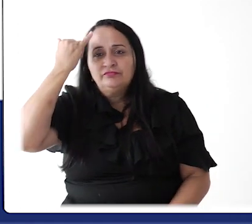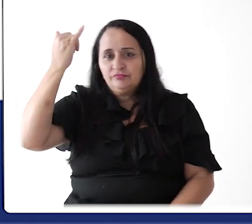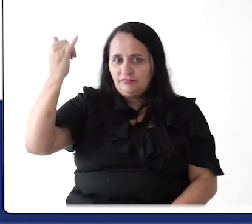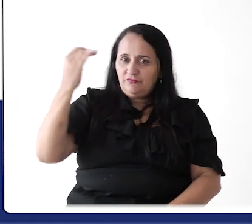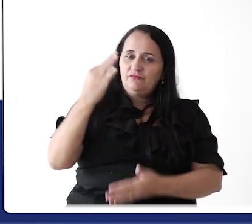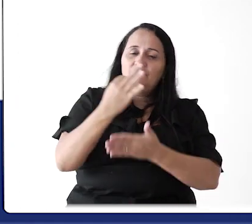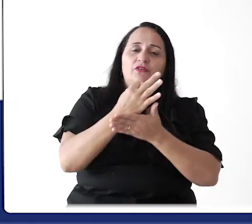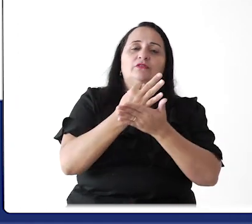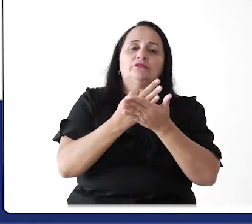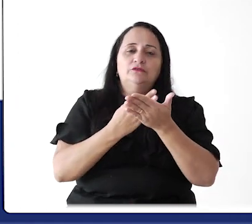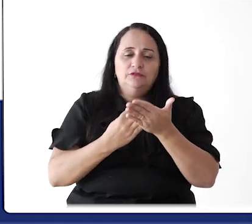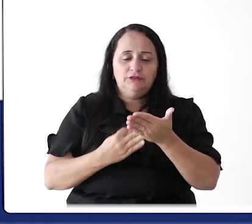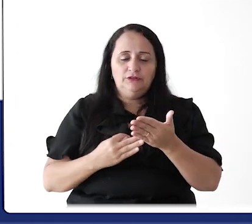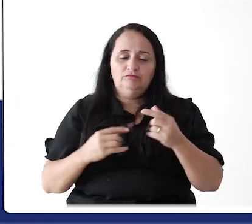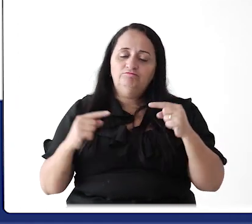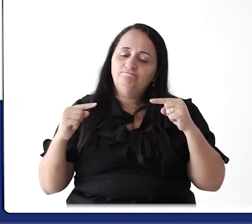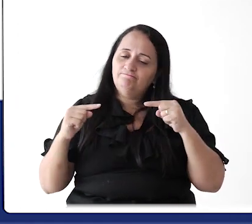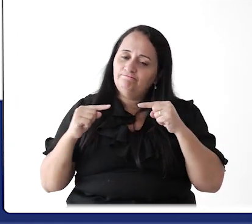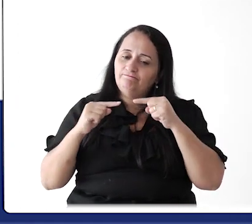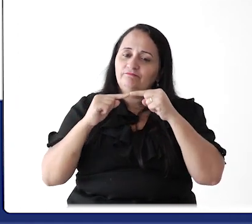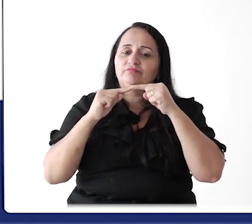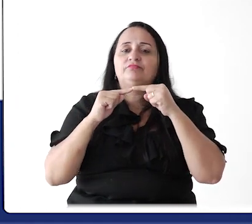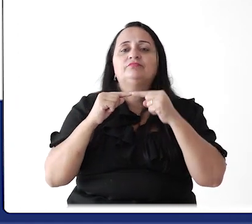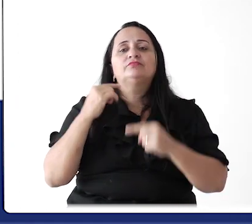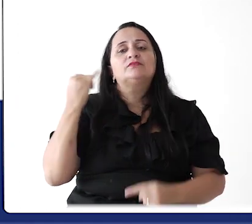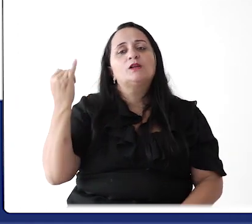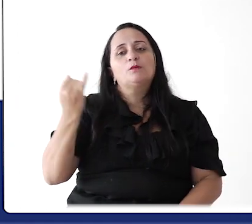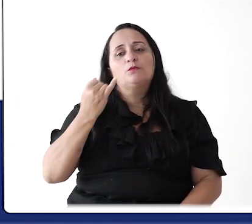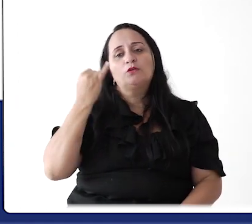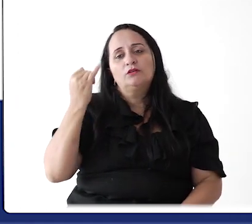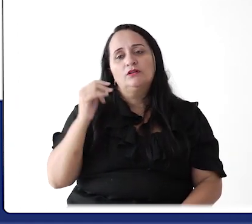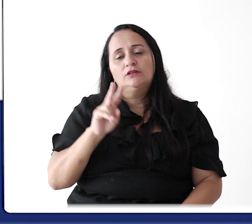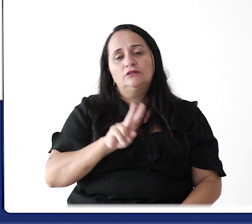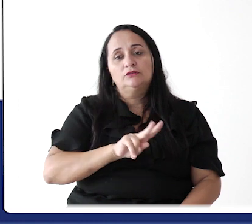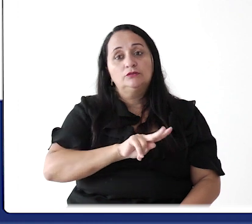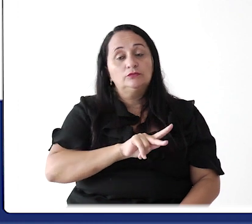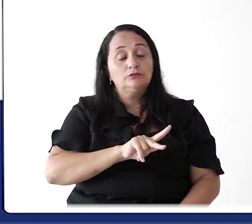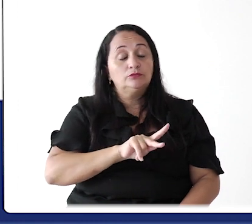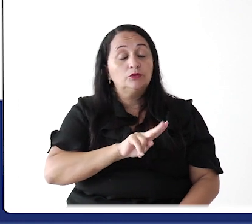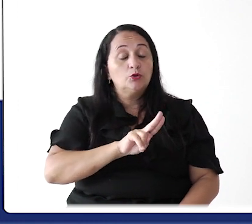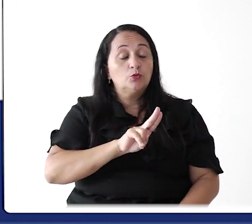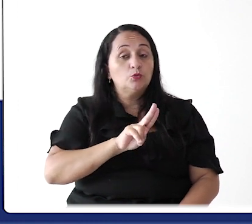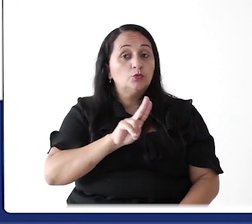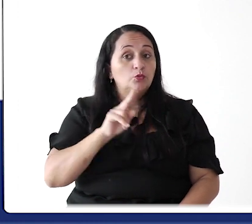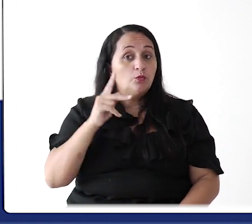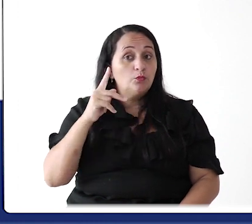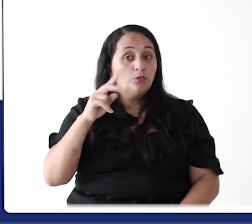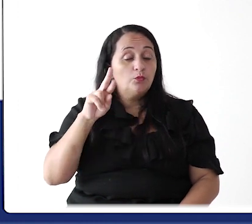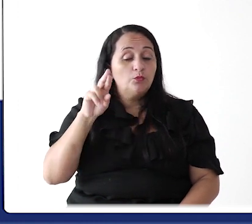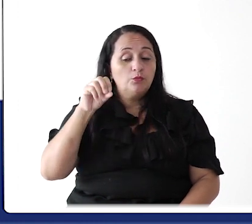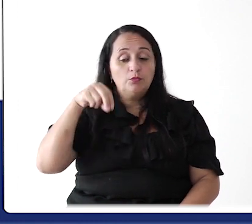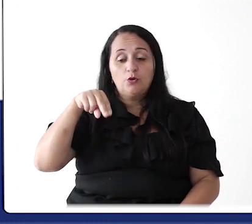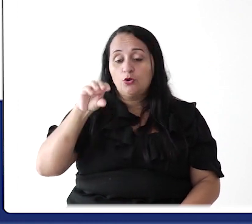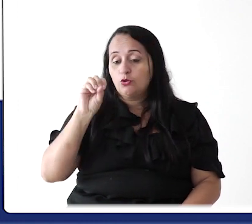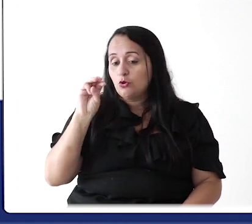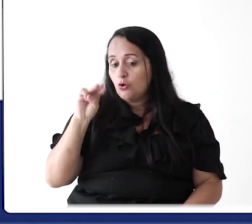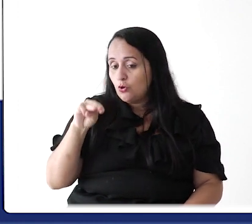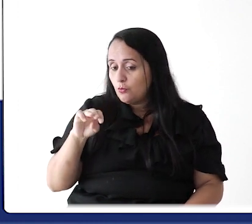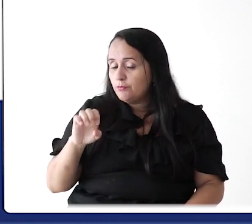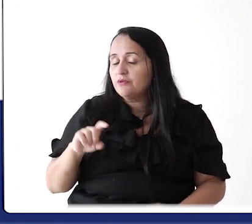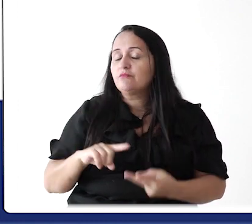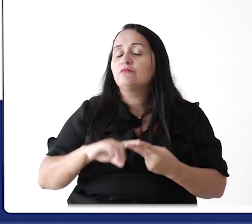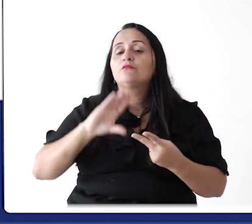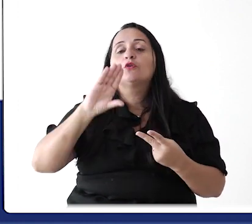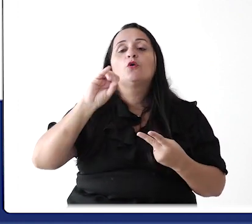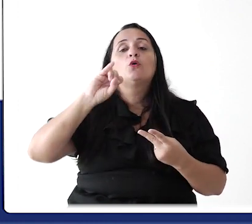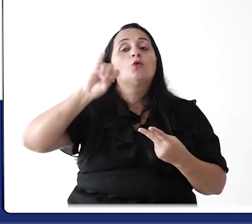conectem bem, é importante utilizar pronomes, conjunções e advérbios que ajudem a manter